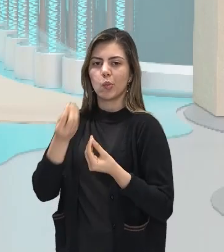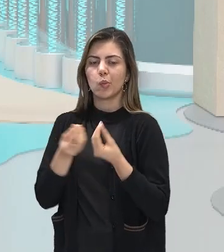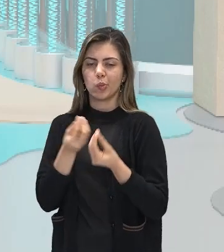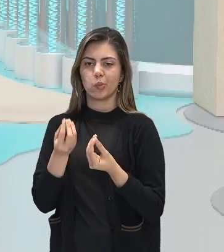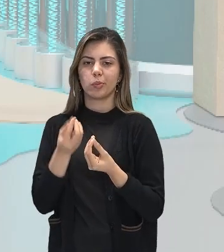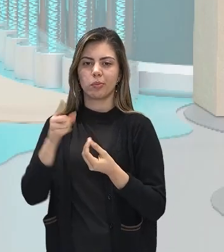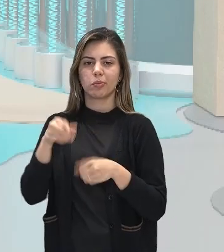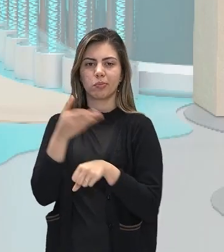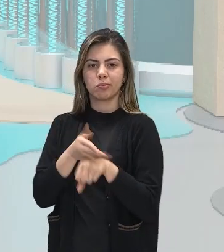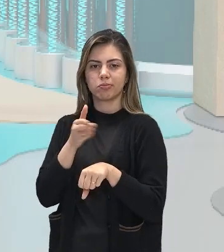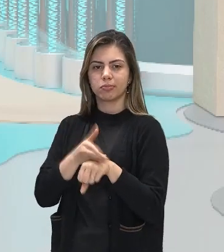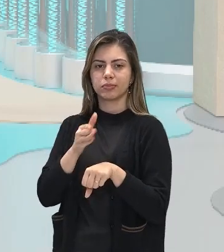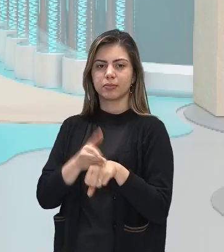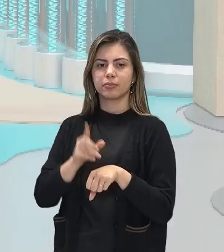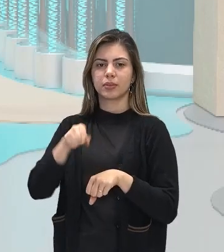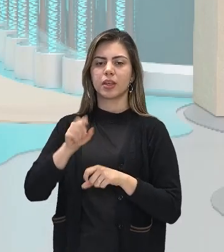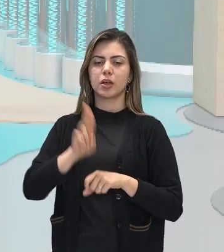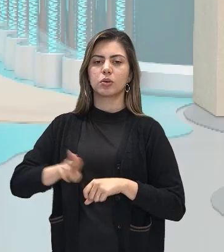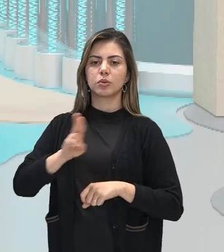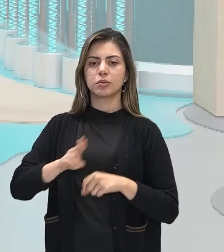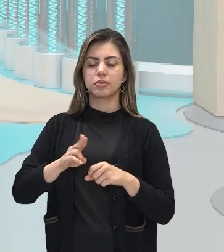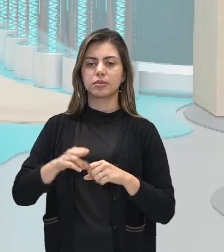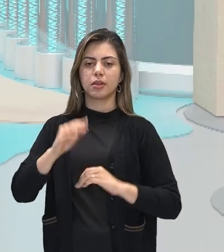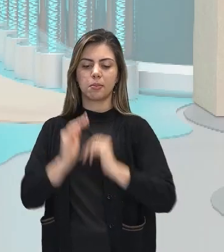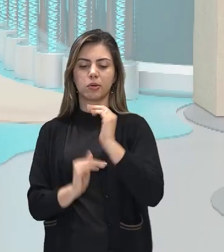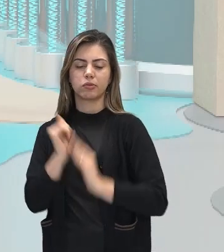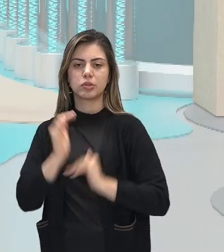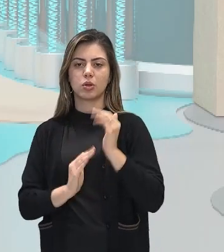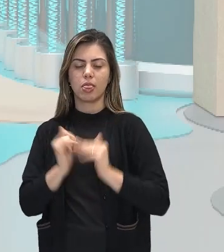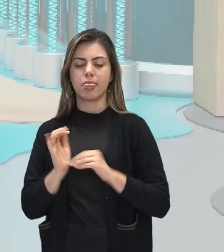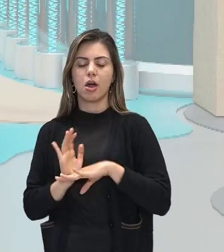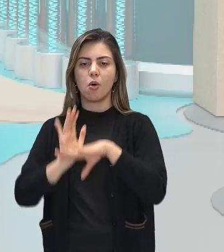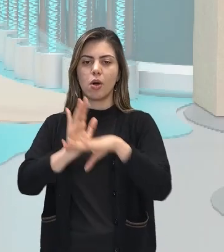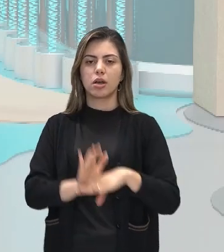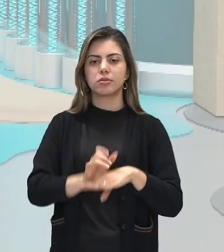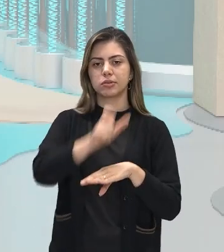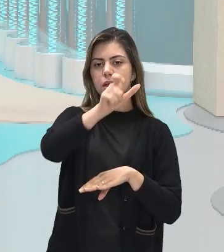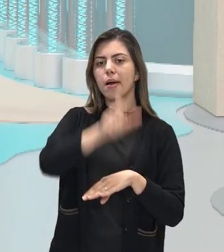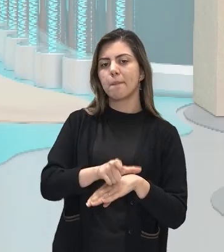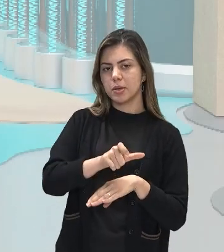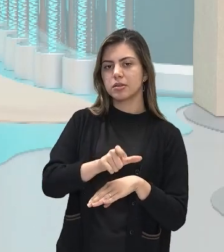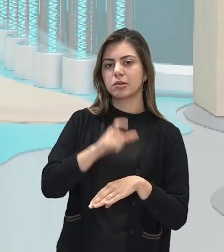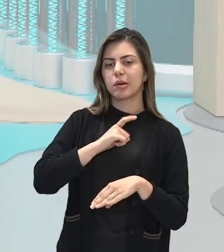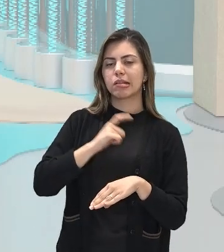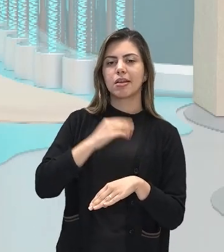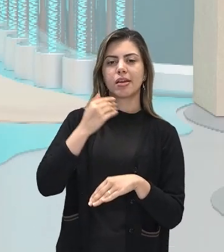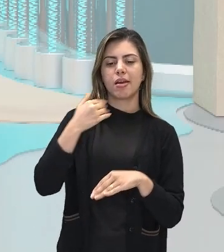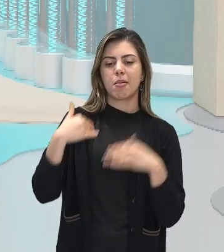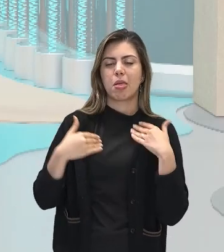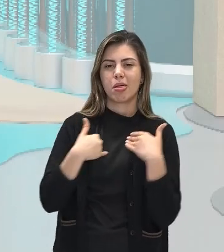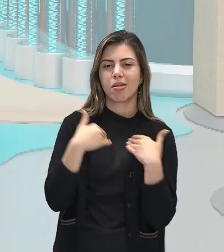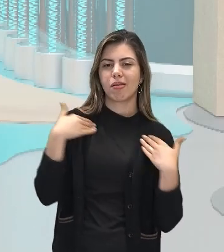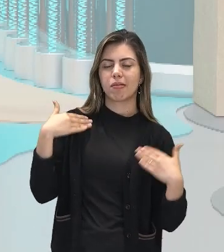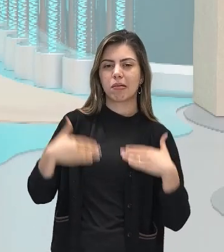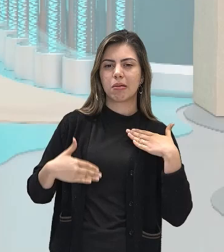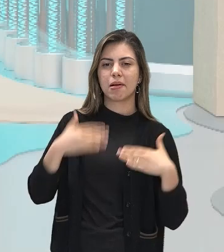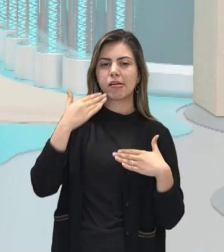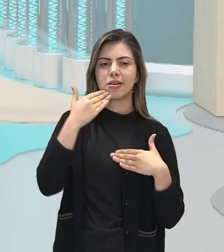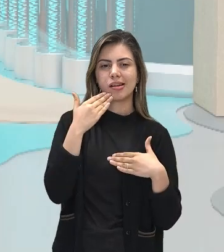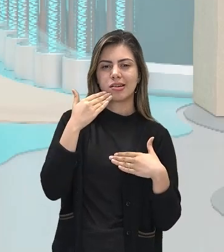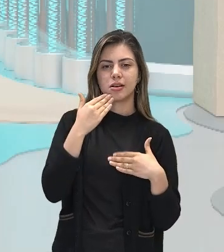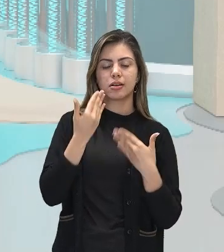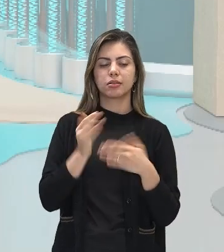a utilização das mãos do profissional para auxiliar esse paciente a realizar